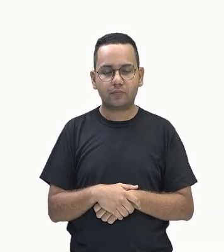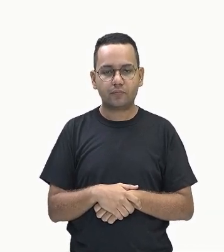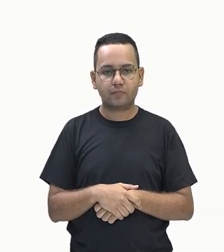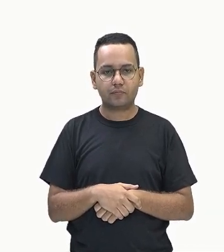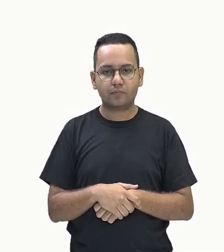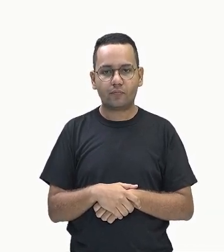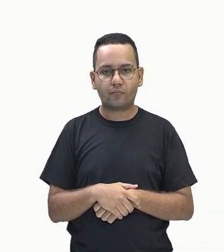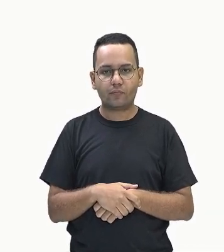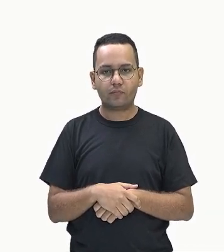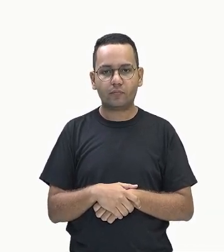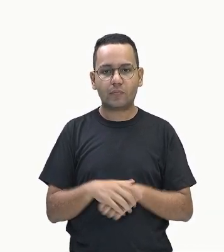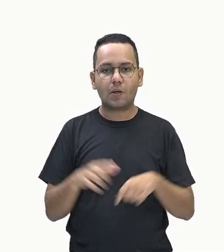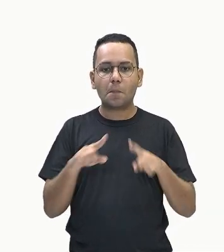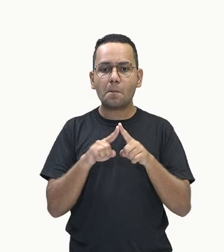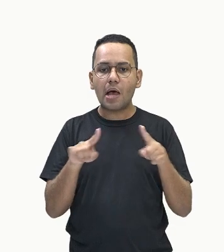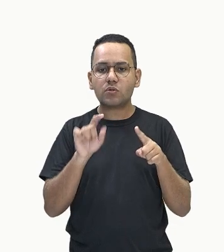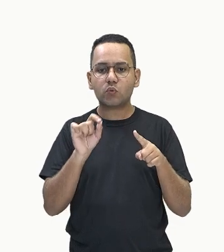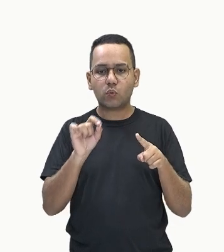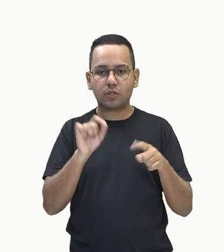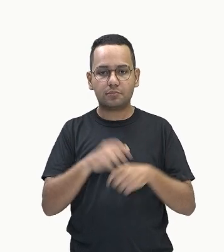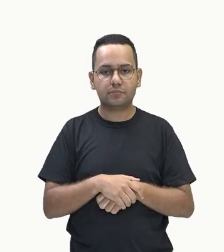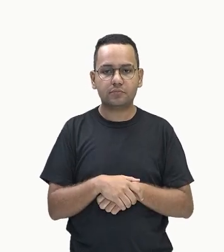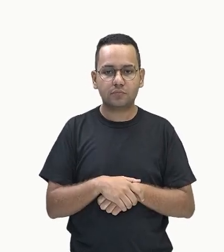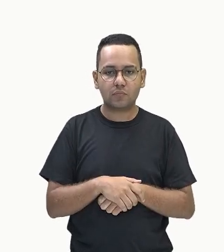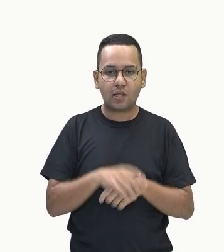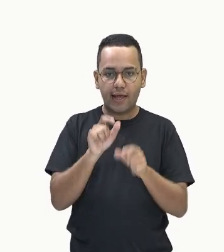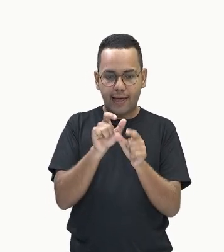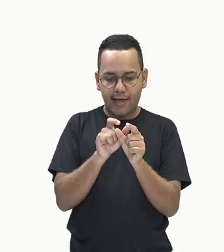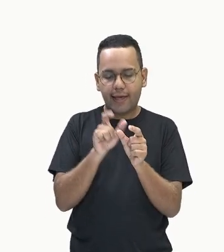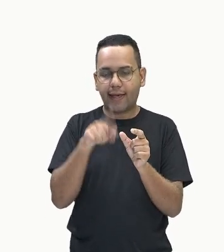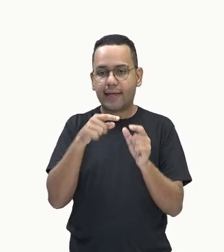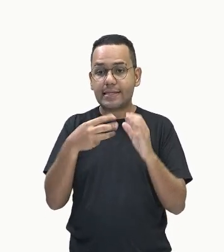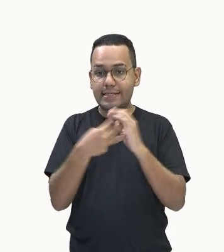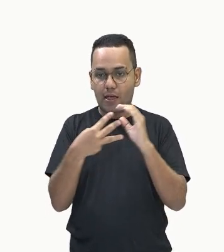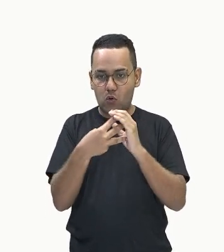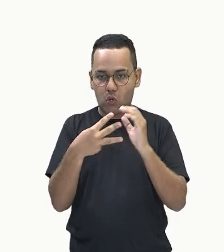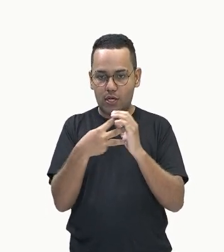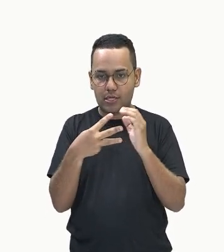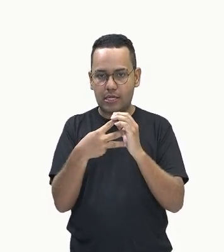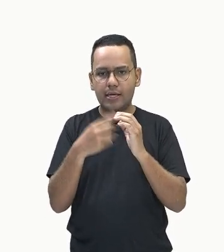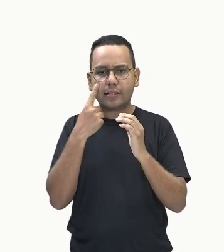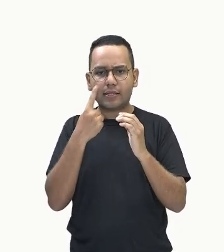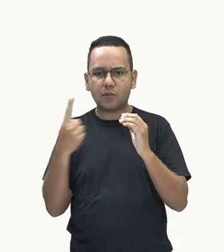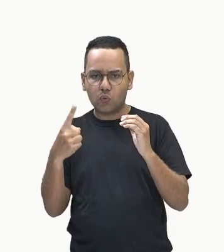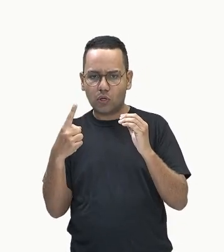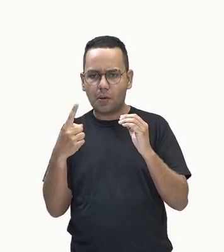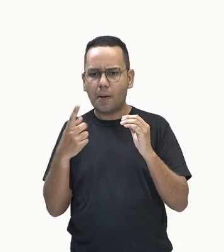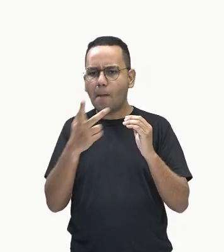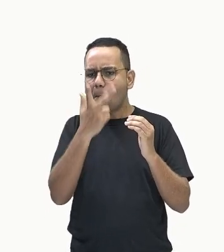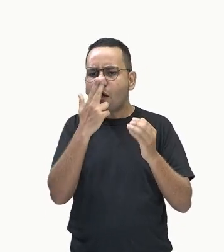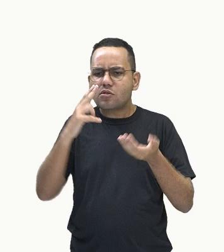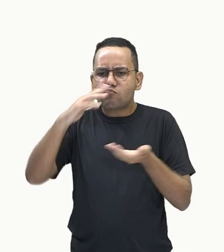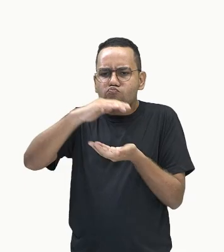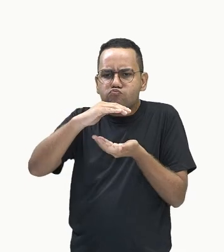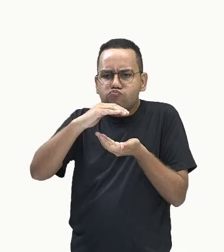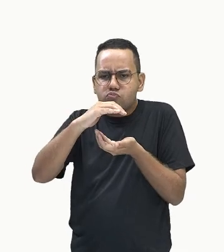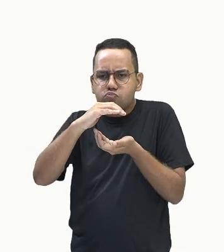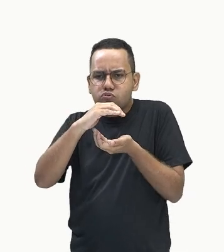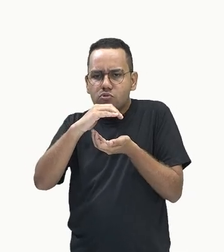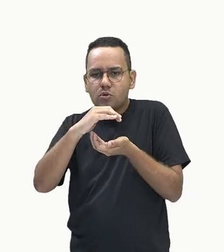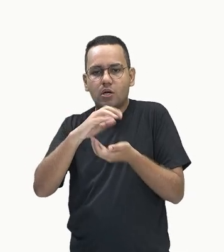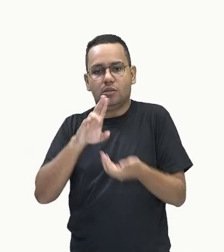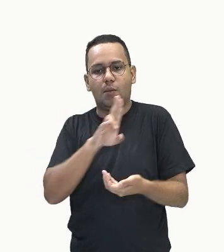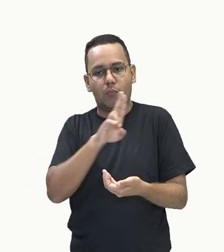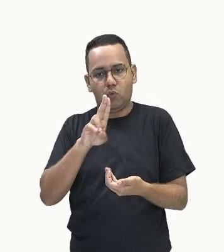e quando as células apresentarem um formato cúbico, conforme a imagem que vocês conseguem ver nesse momento, será